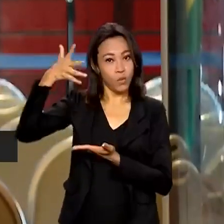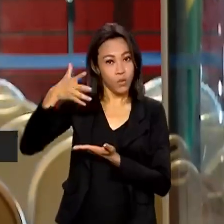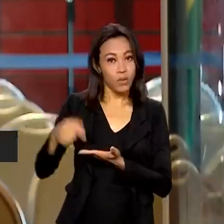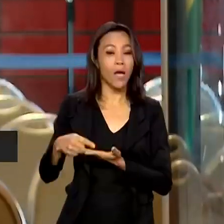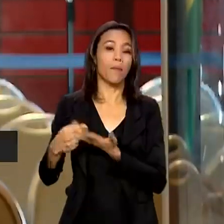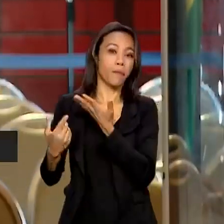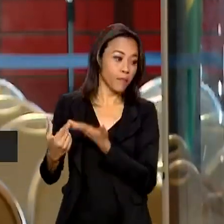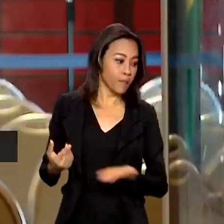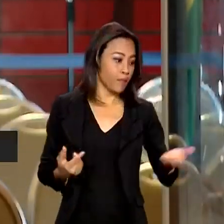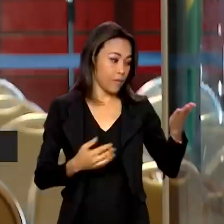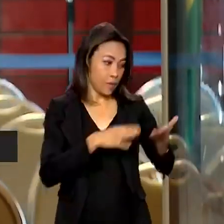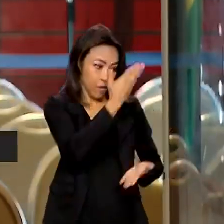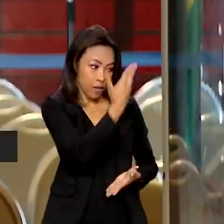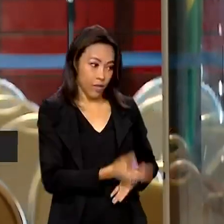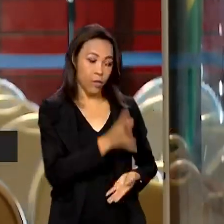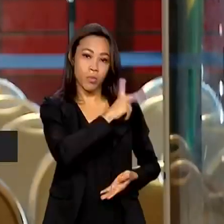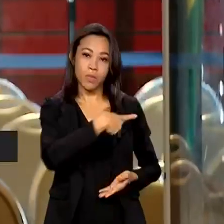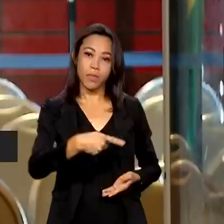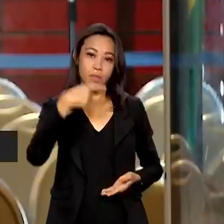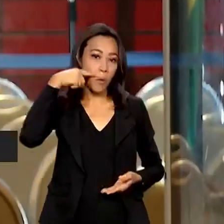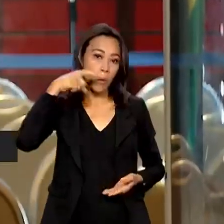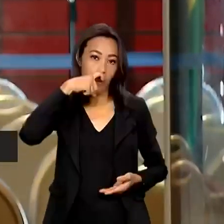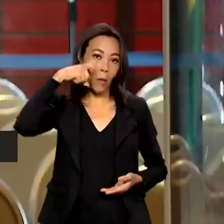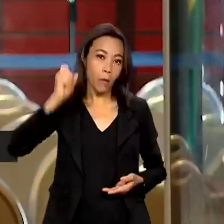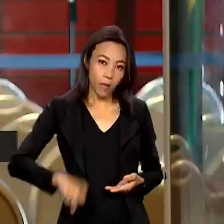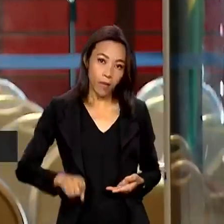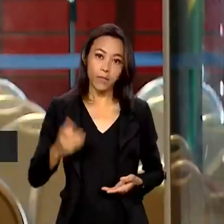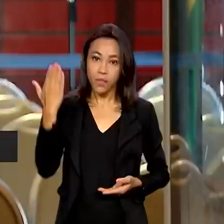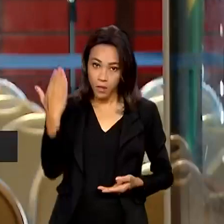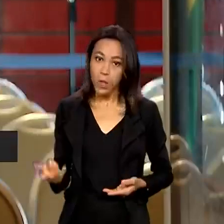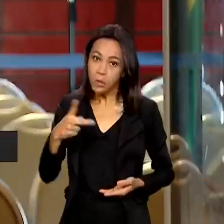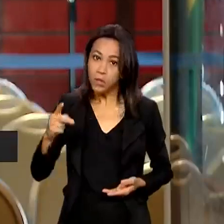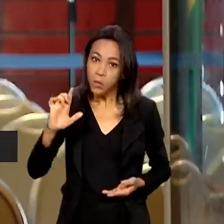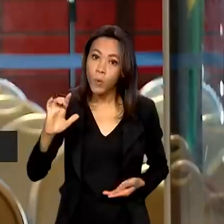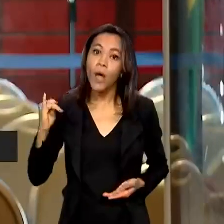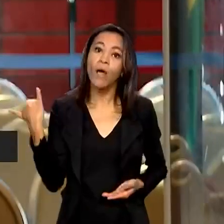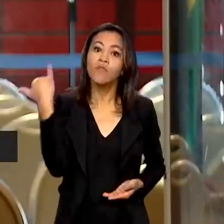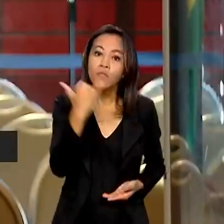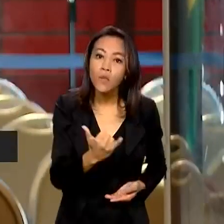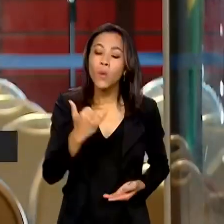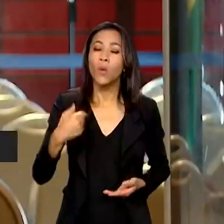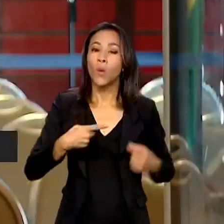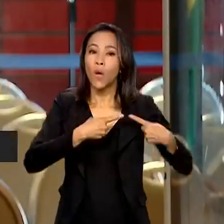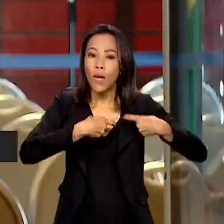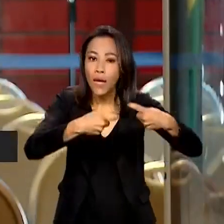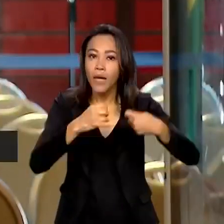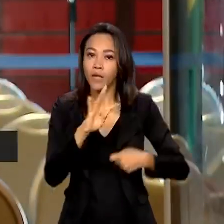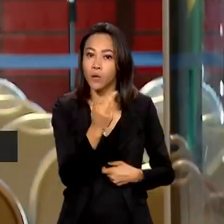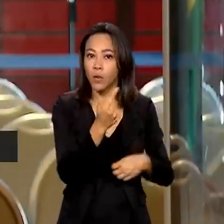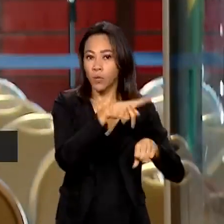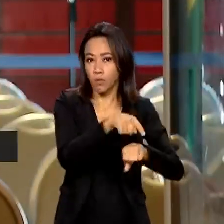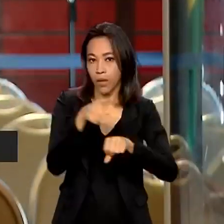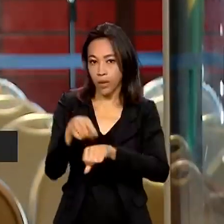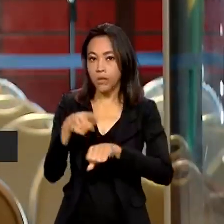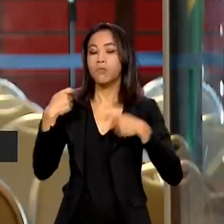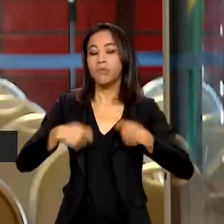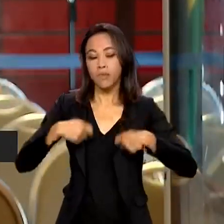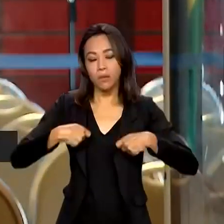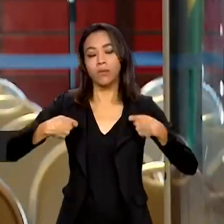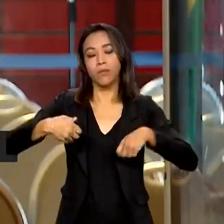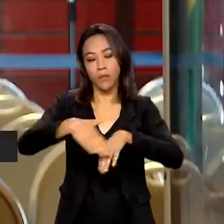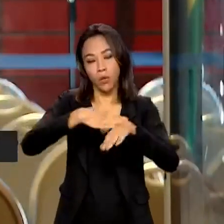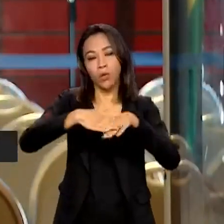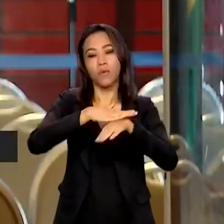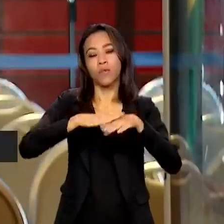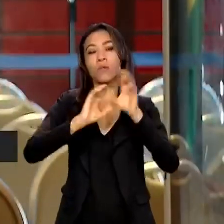e o presidente da Ucrânia, Volodymyr Zelensky, o presidente Lula afirmou que o conflito entre Rússia e Ucrânia deve ser debatido